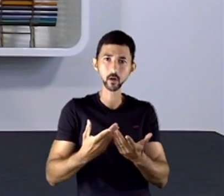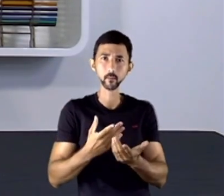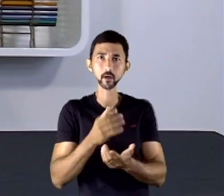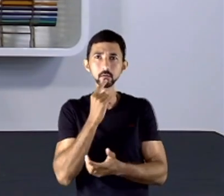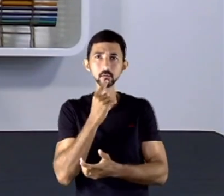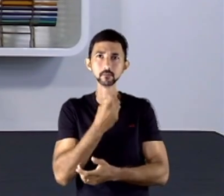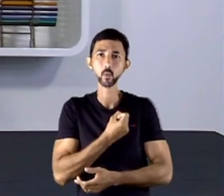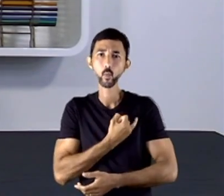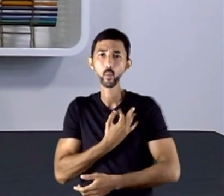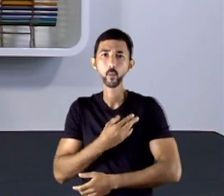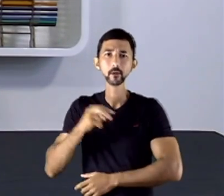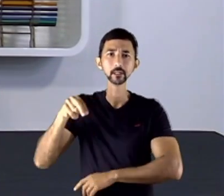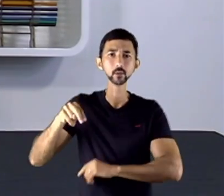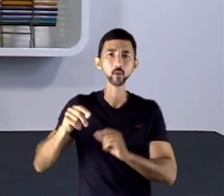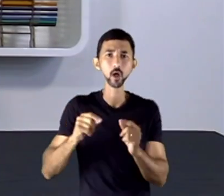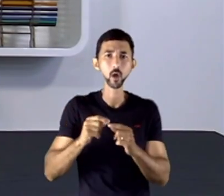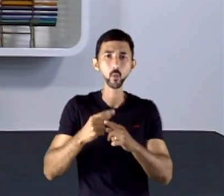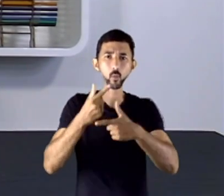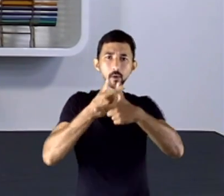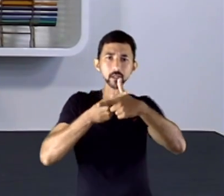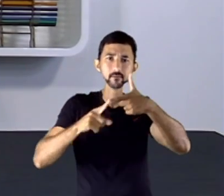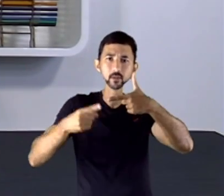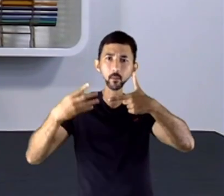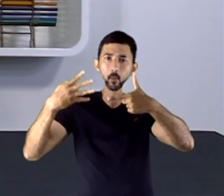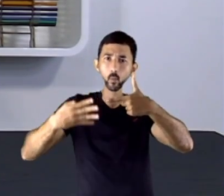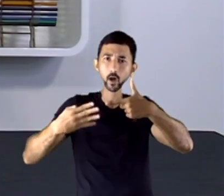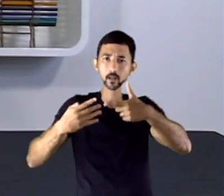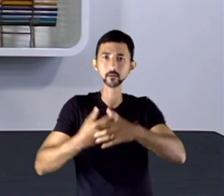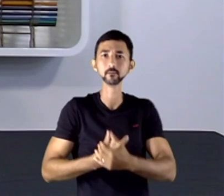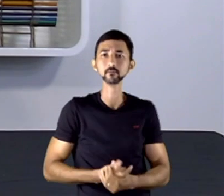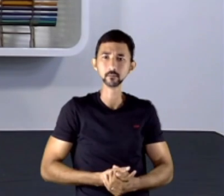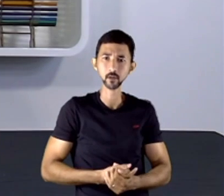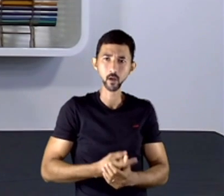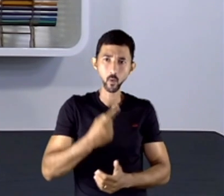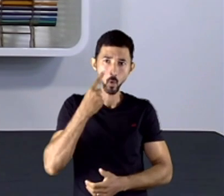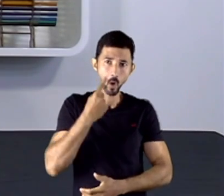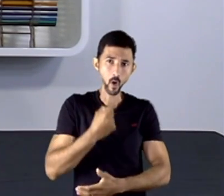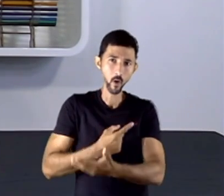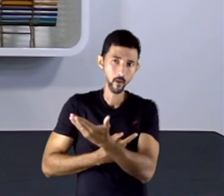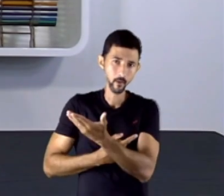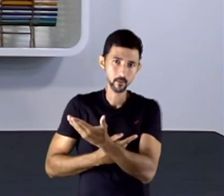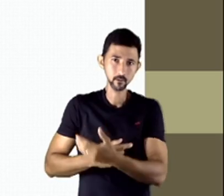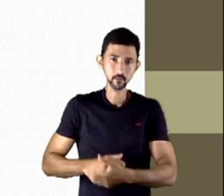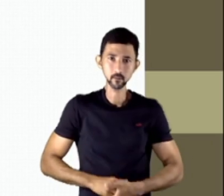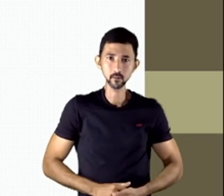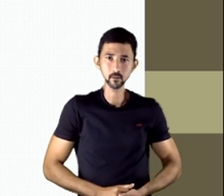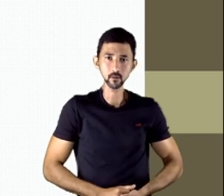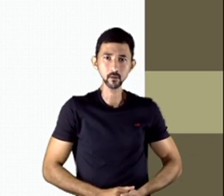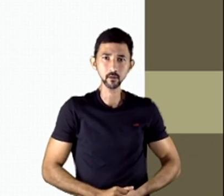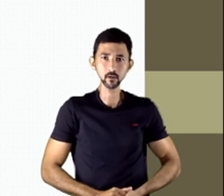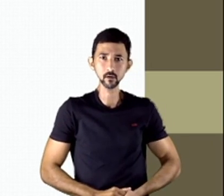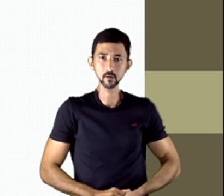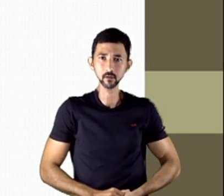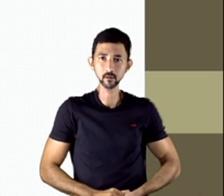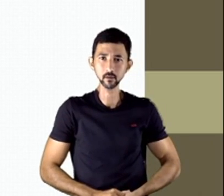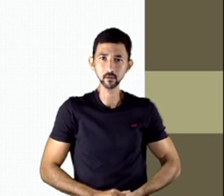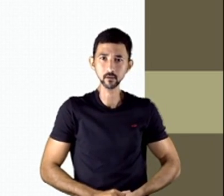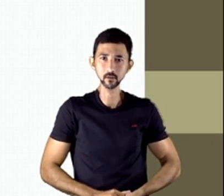85 e dividisse por 4, que é o preço unitário da passagem. Volta para a tela.